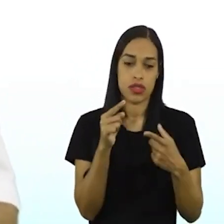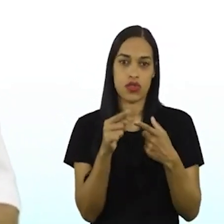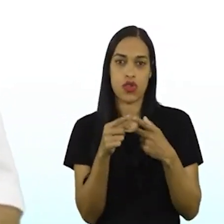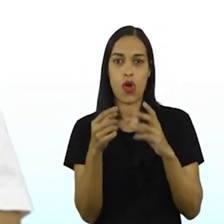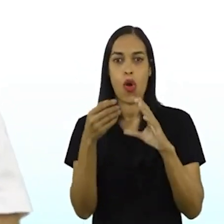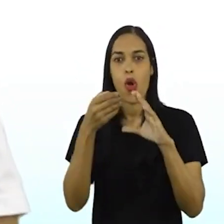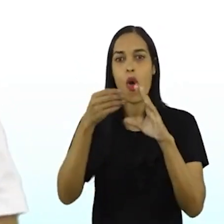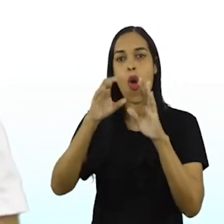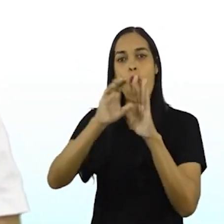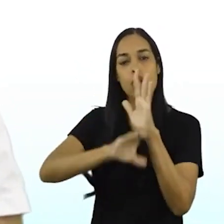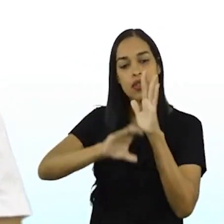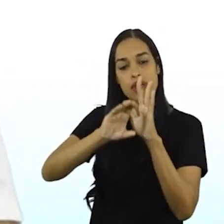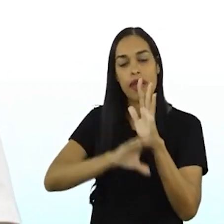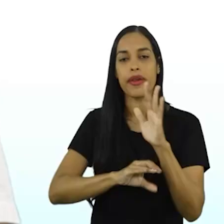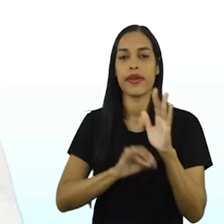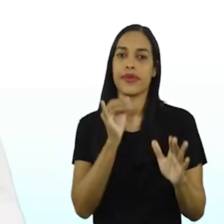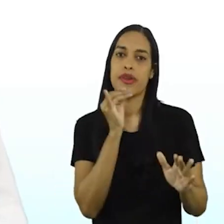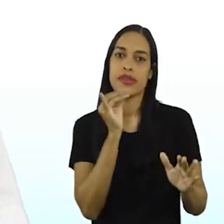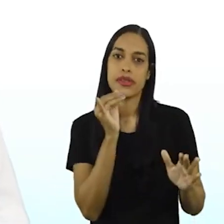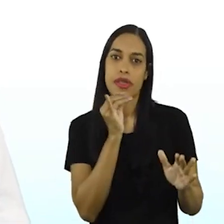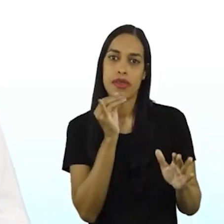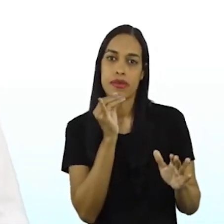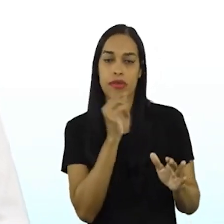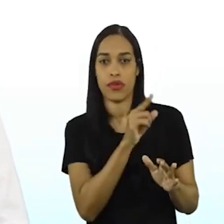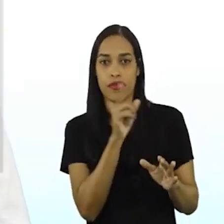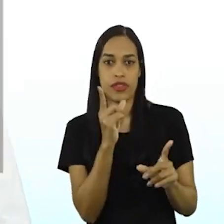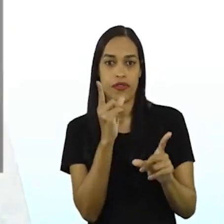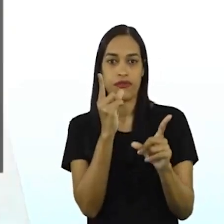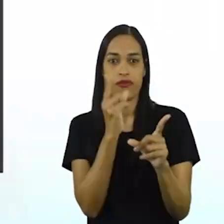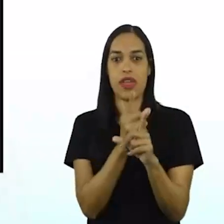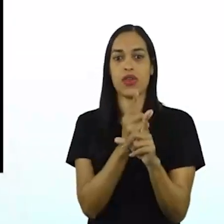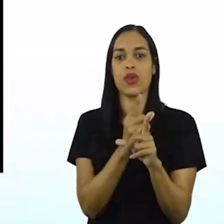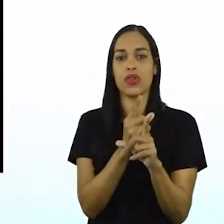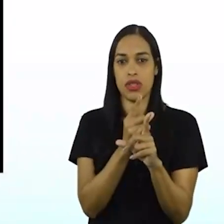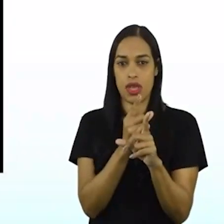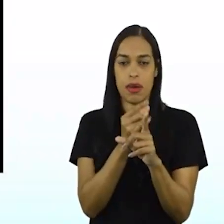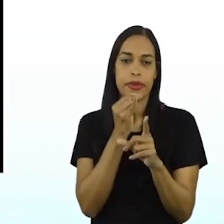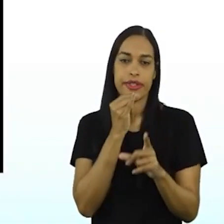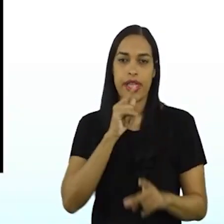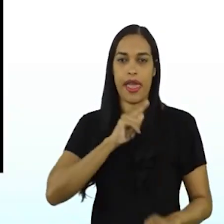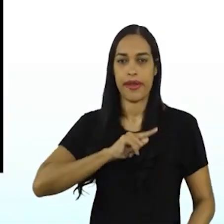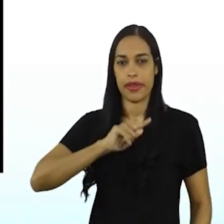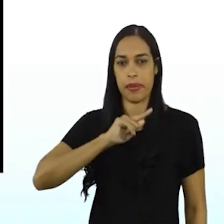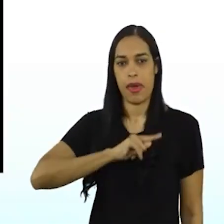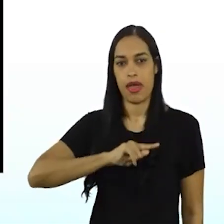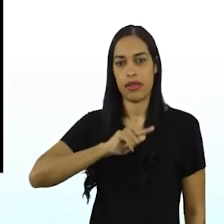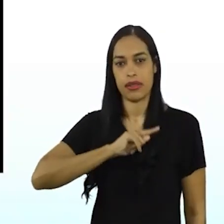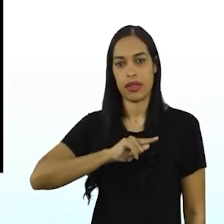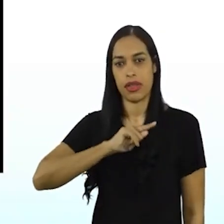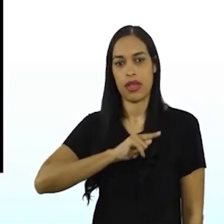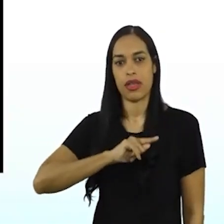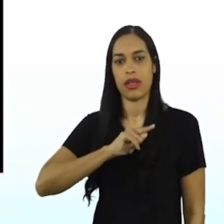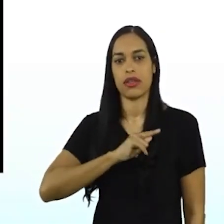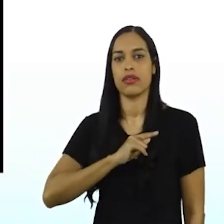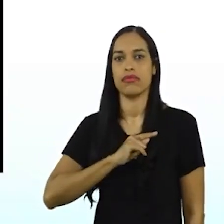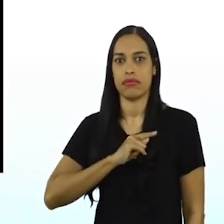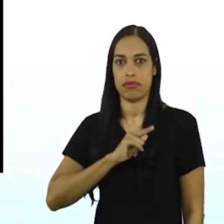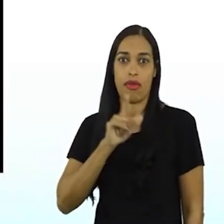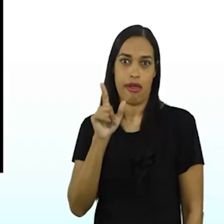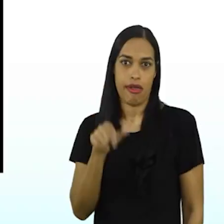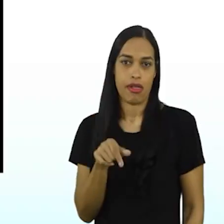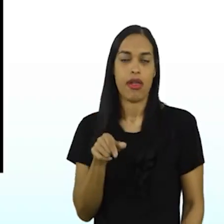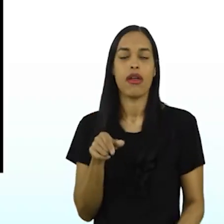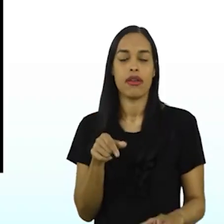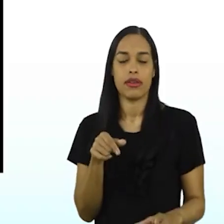de conceitos. Exemplo, você pode encontrar a função metalinguística nas gramáticas. A gramática ela é essencialmente